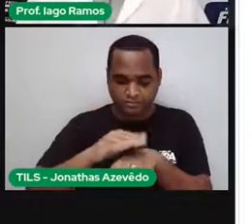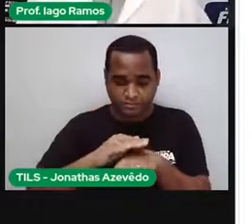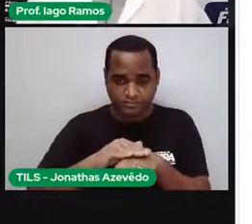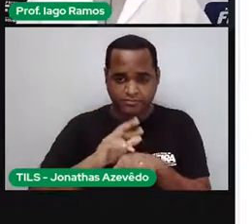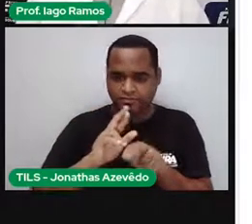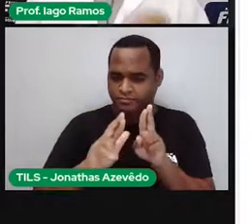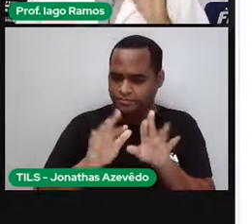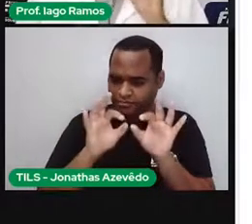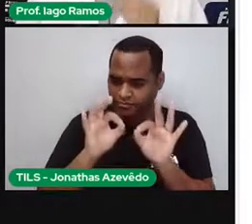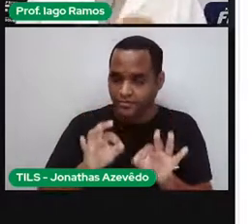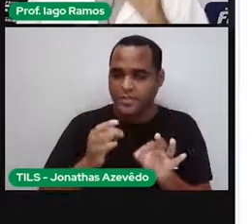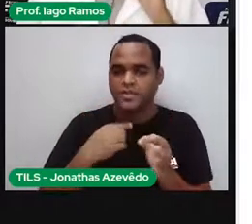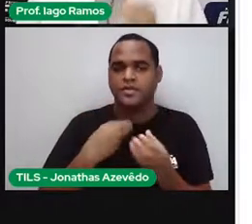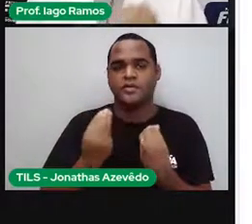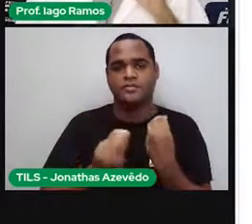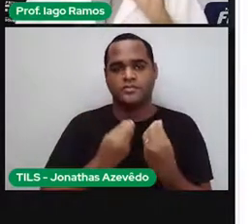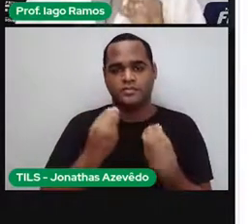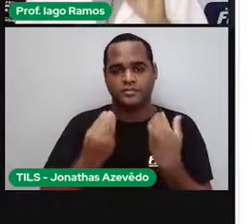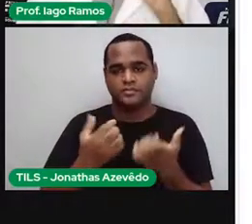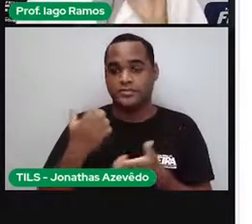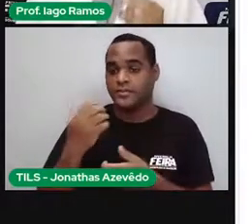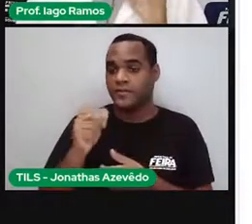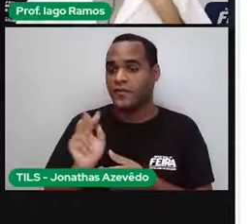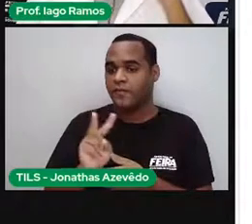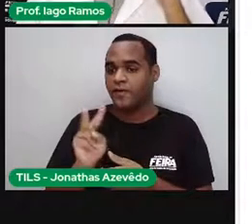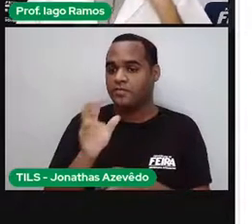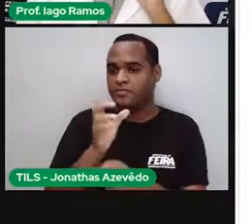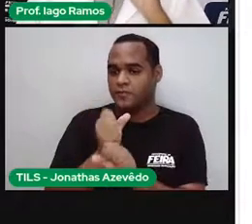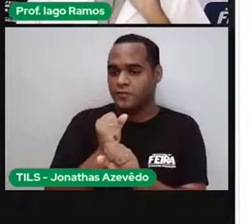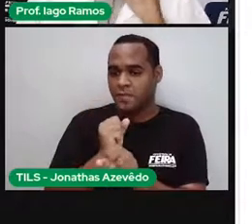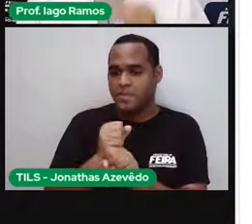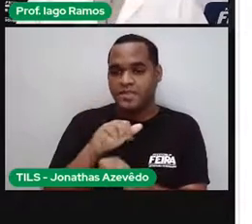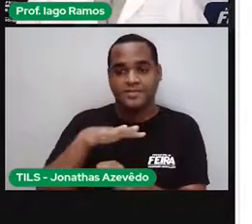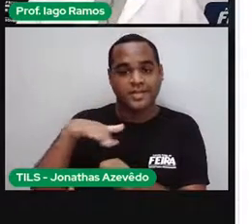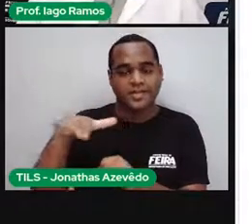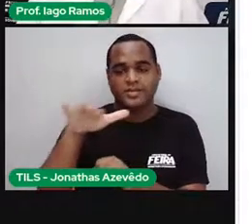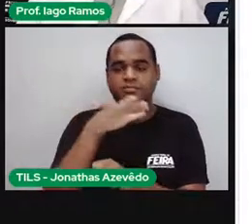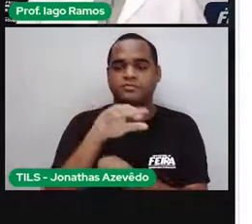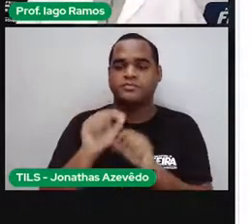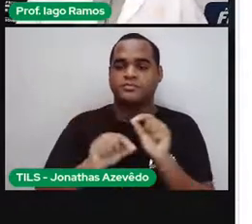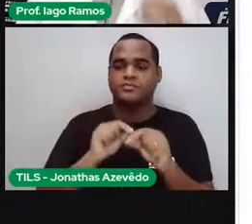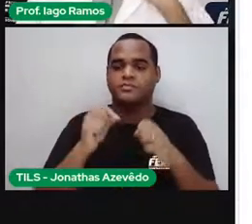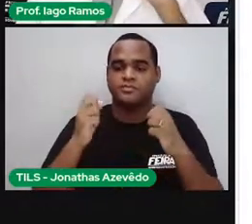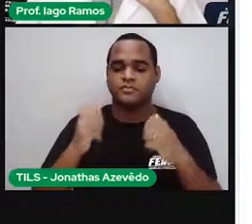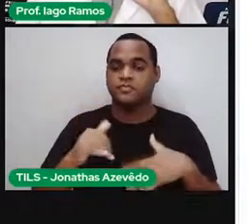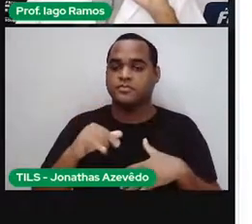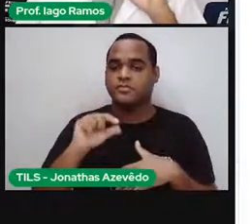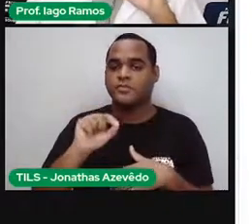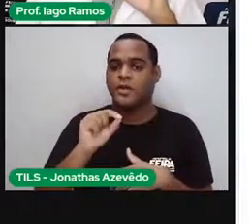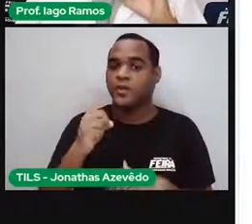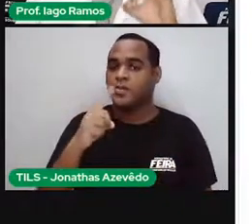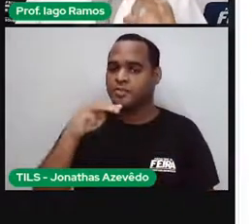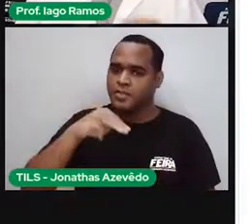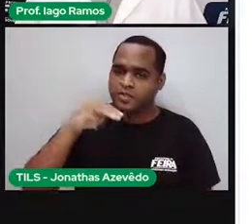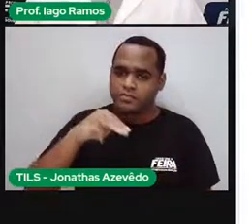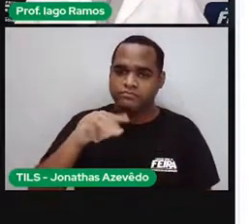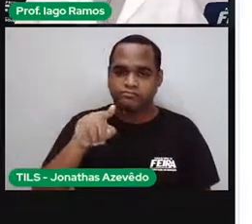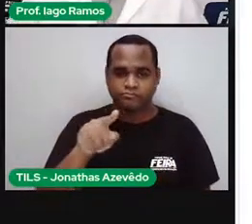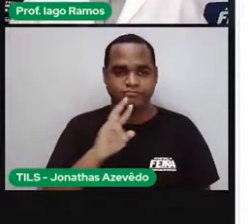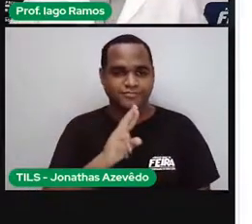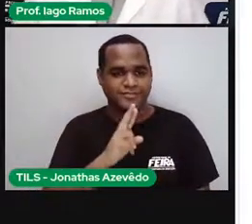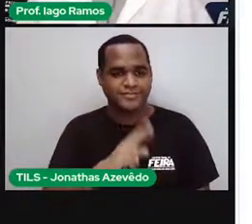tentar descobrir qual é o valor da área daquele daqueles triângulos um minutinho